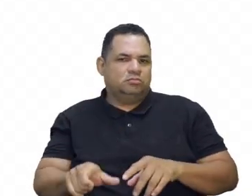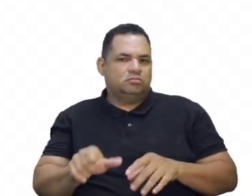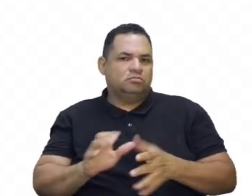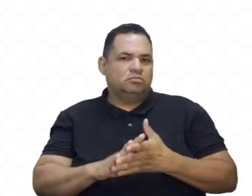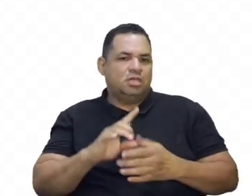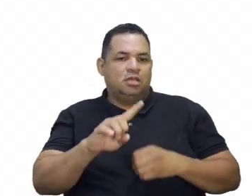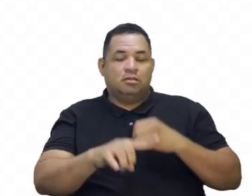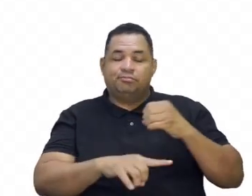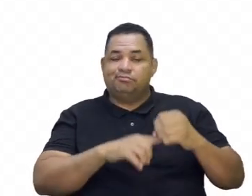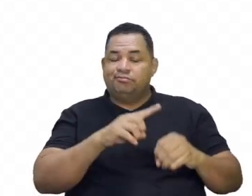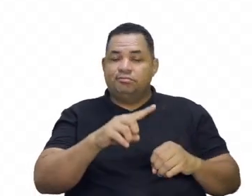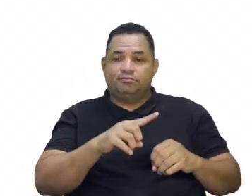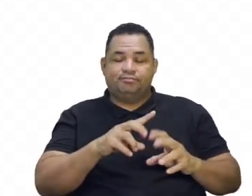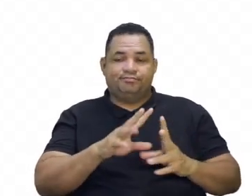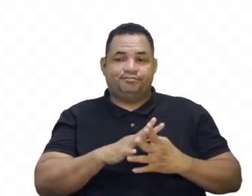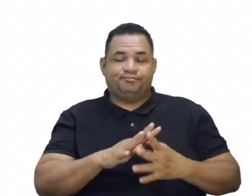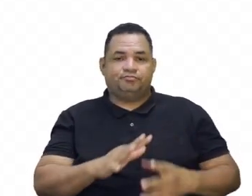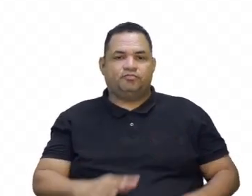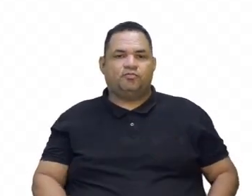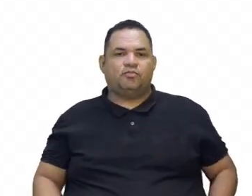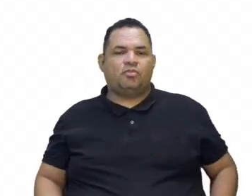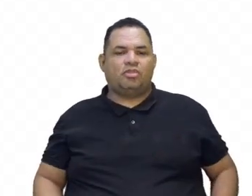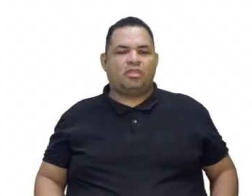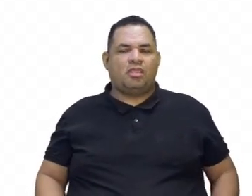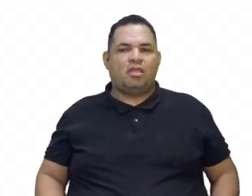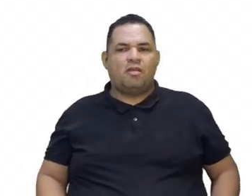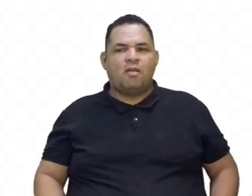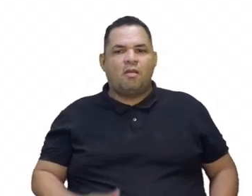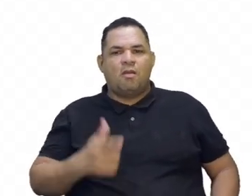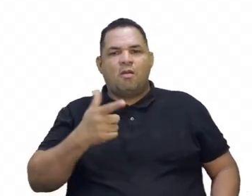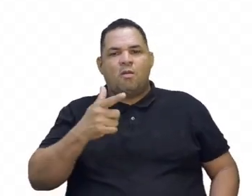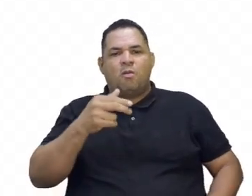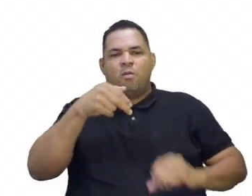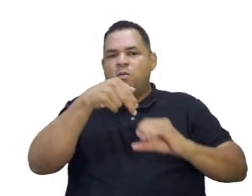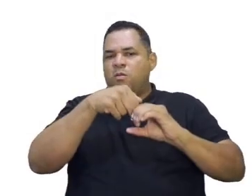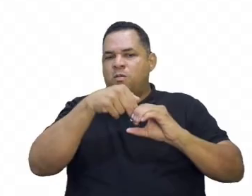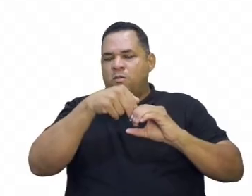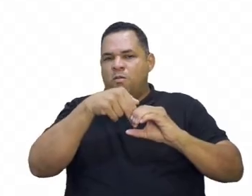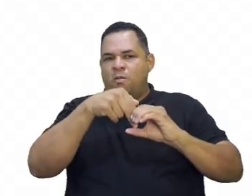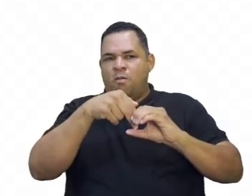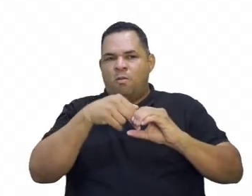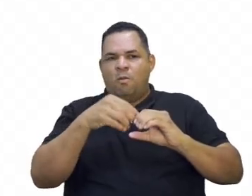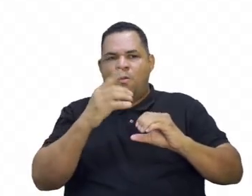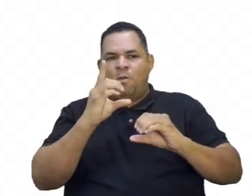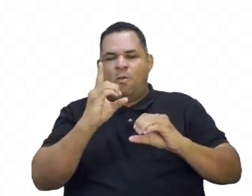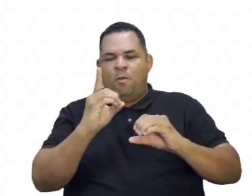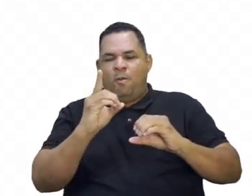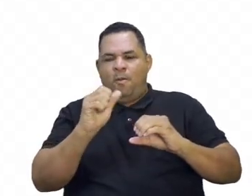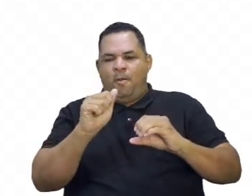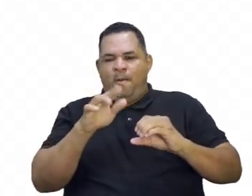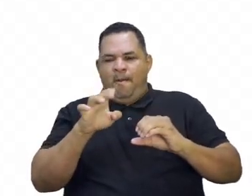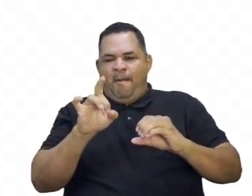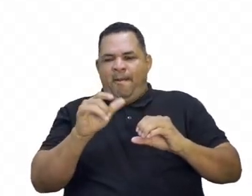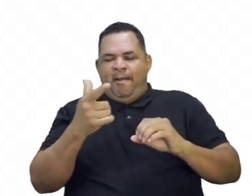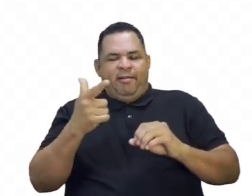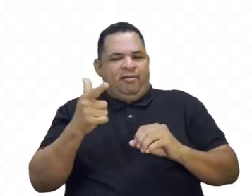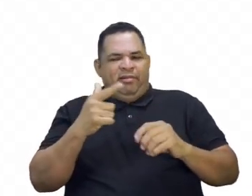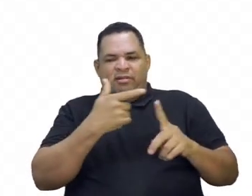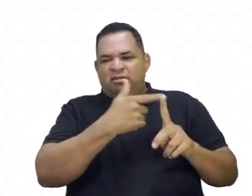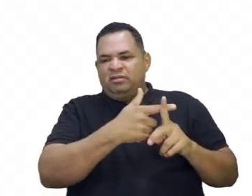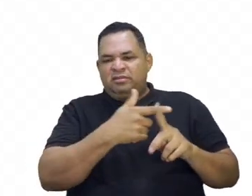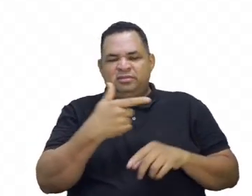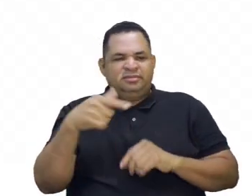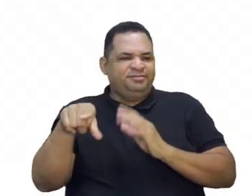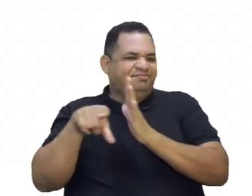o átomo, né? Ele seria a esfera, não existiria núcleo. Dalton nem carga tem.